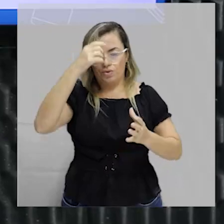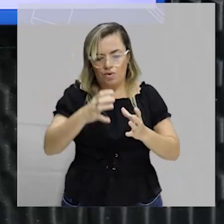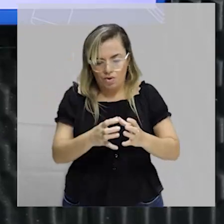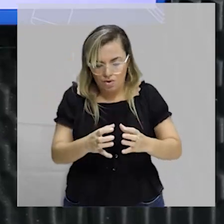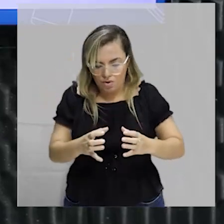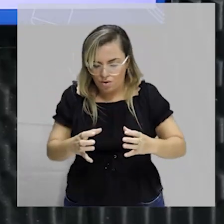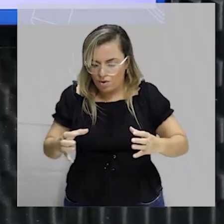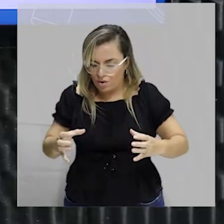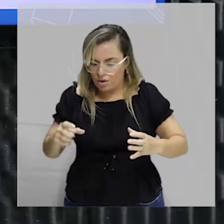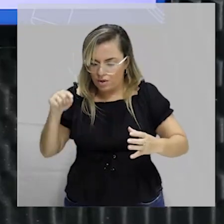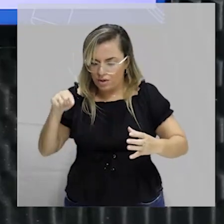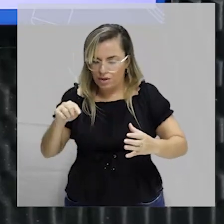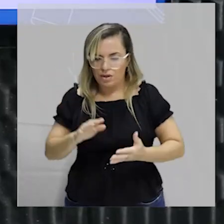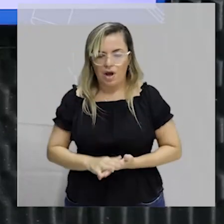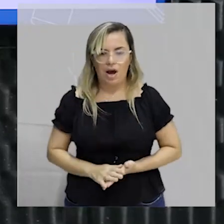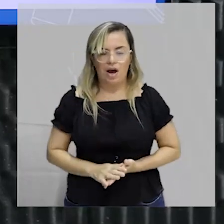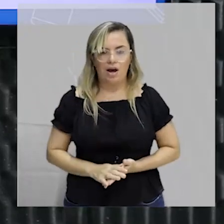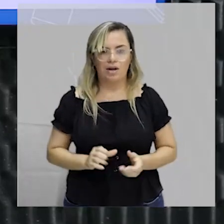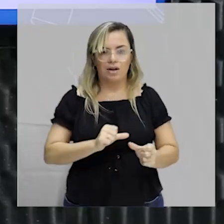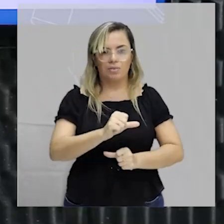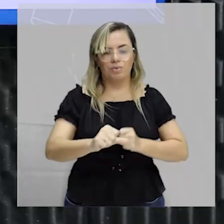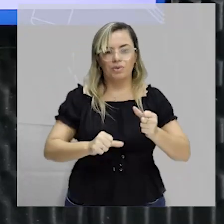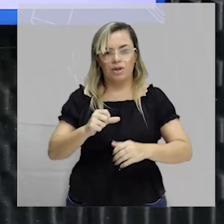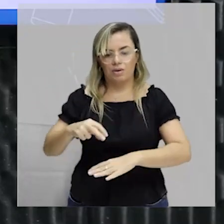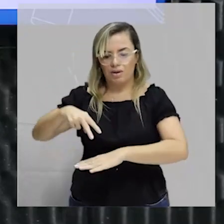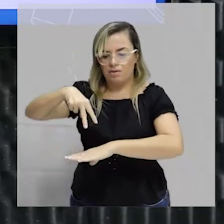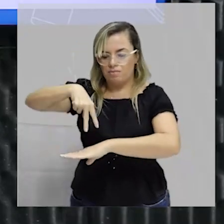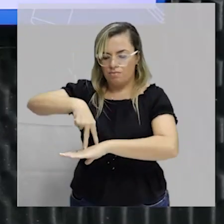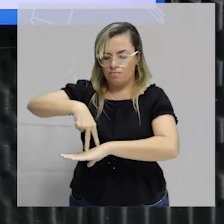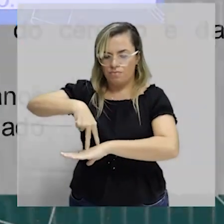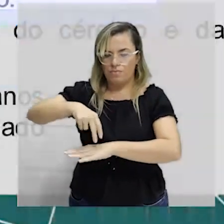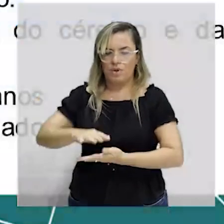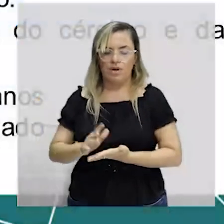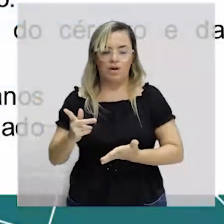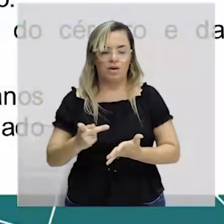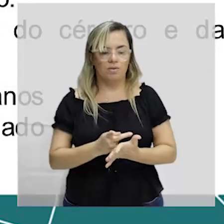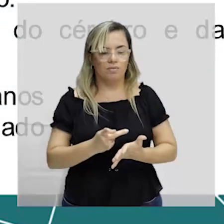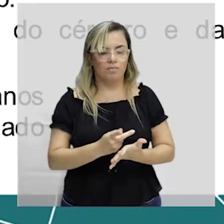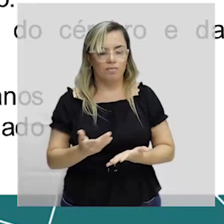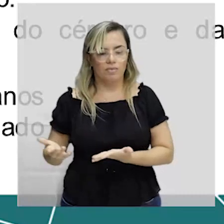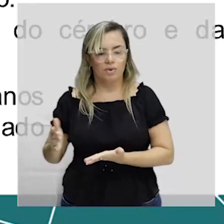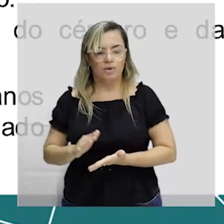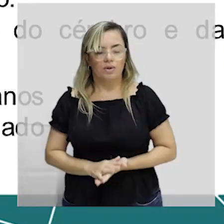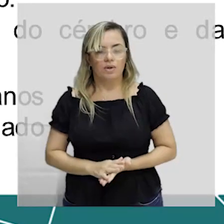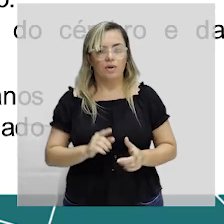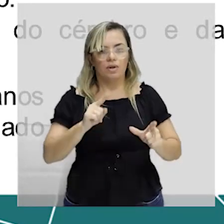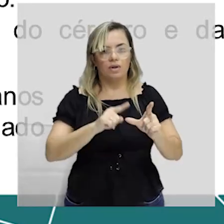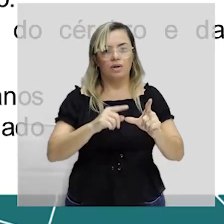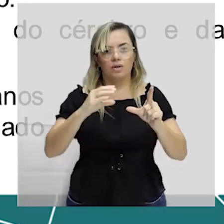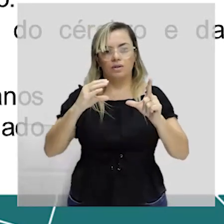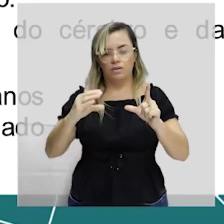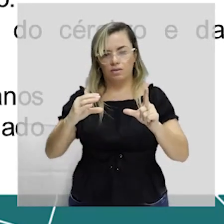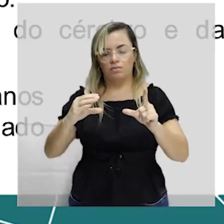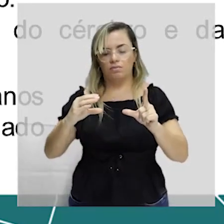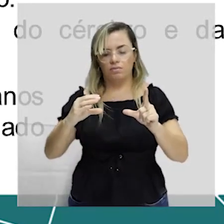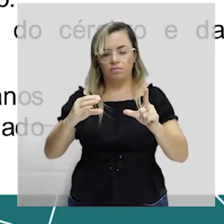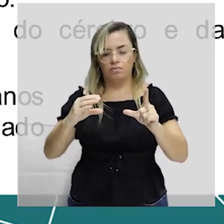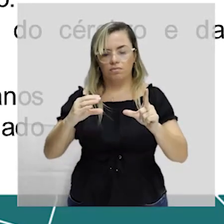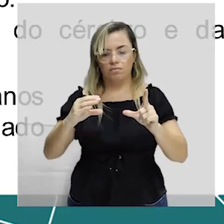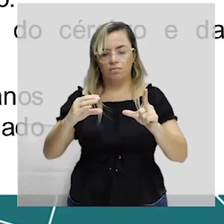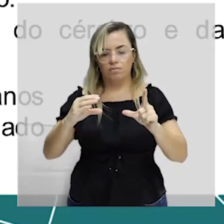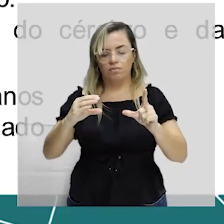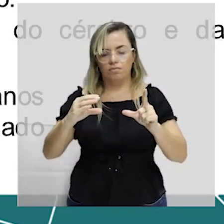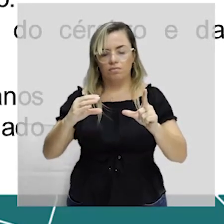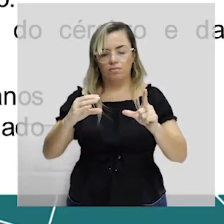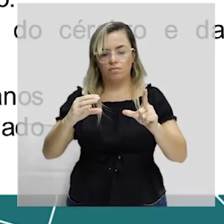bípede, né? Então, isso aqui, ó, tá errado, tá? Então, a alternativa correta vai ser a letra